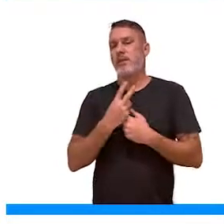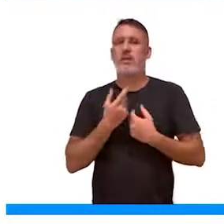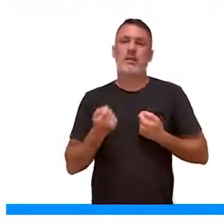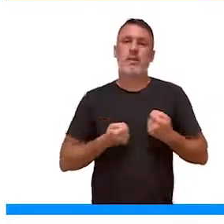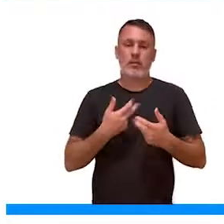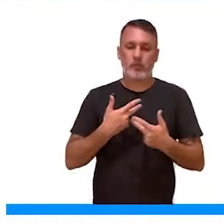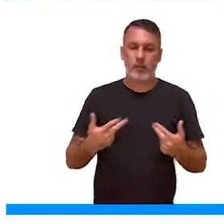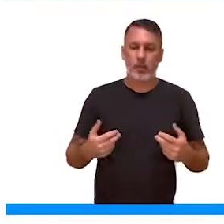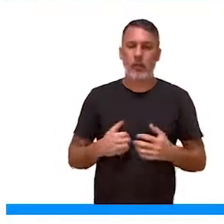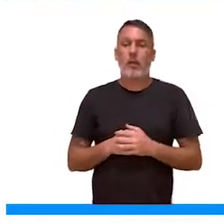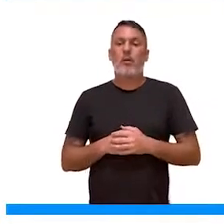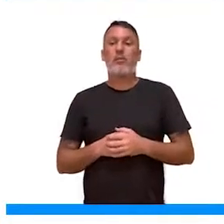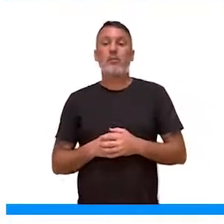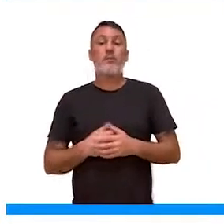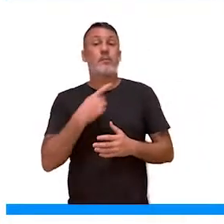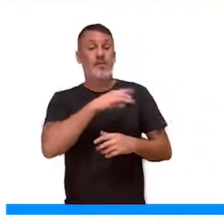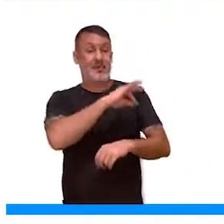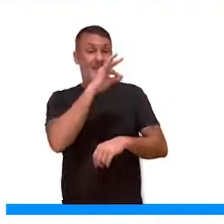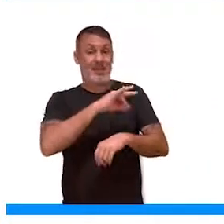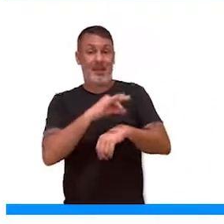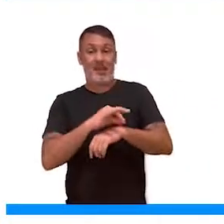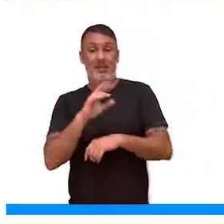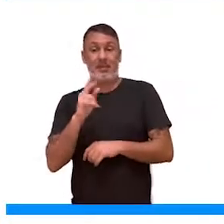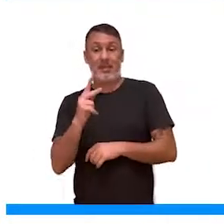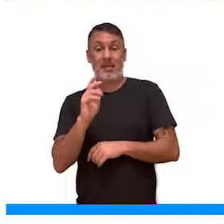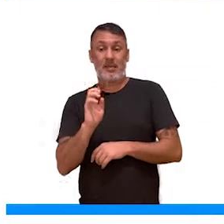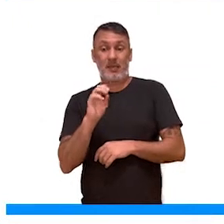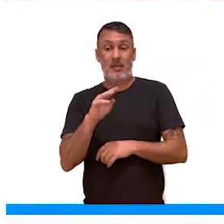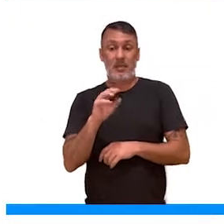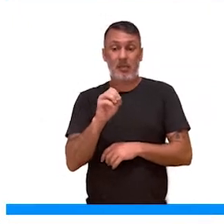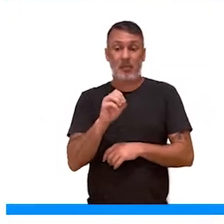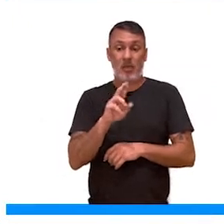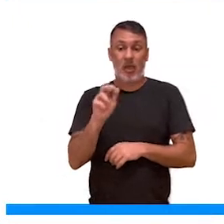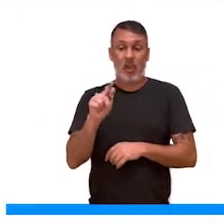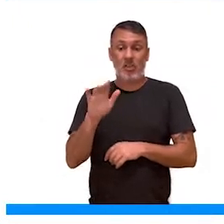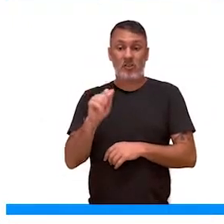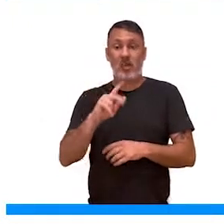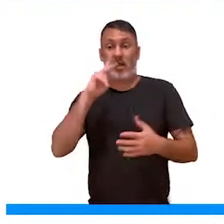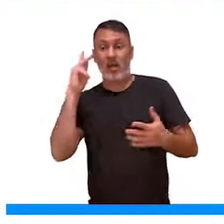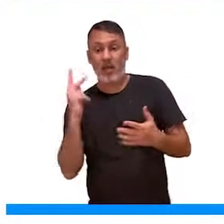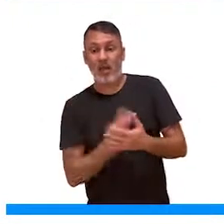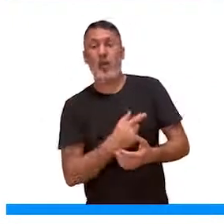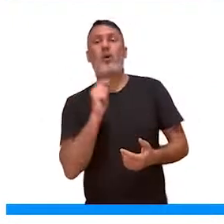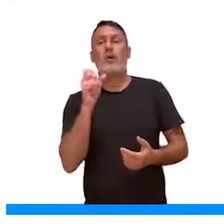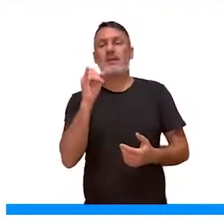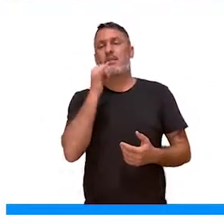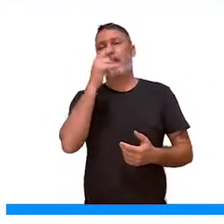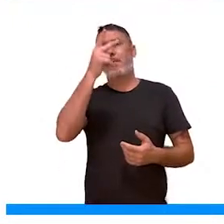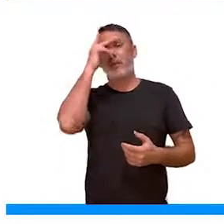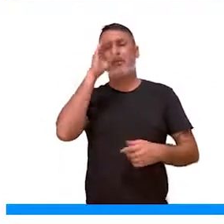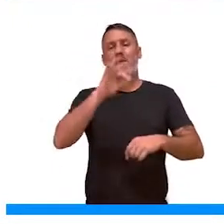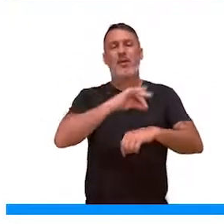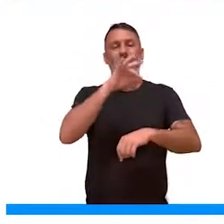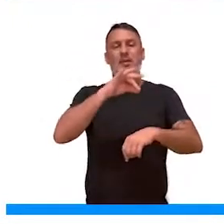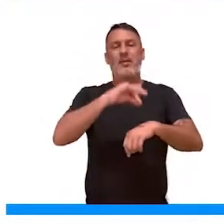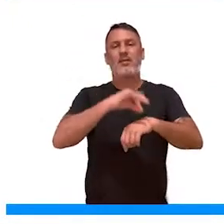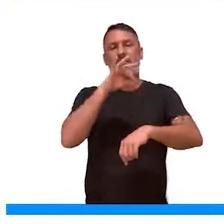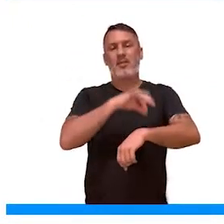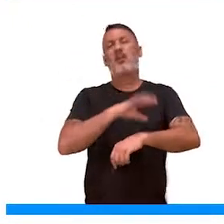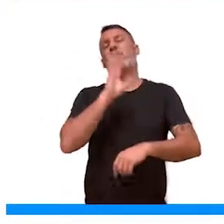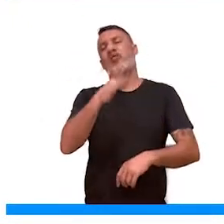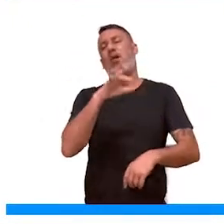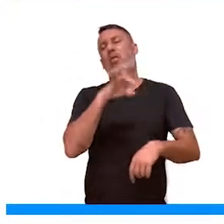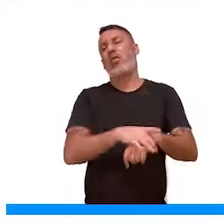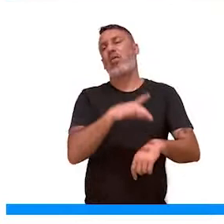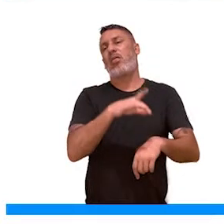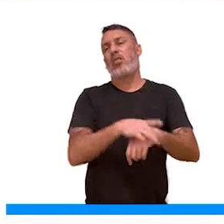sistema imunológico. E no caso da dengue hemorrágica, como ela acomete indivíduos que já tiveram a dengue comum,